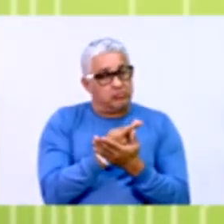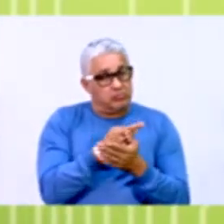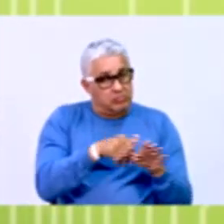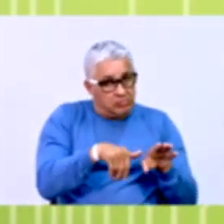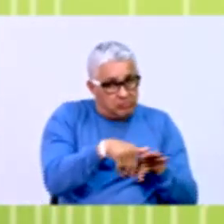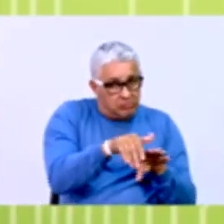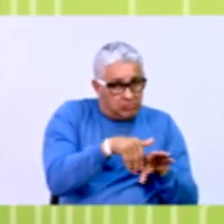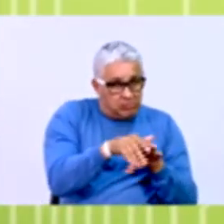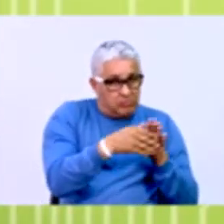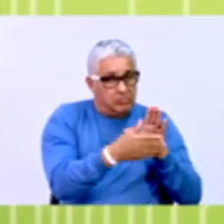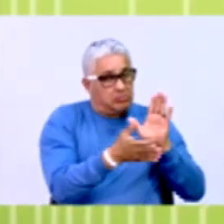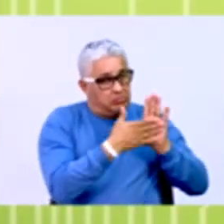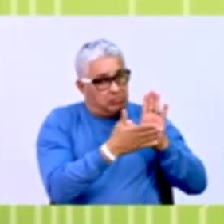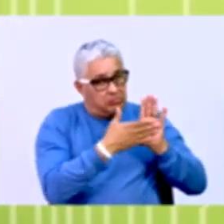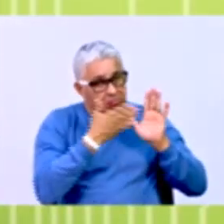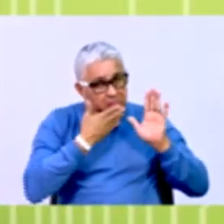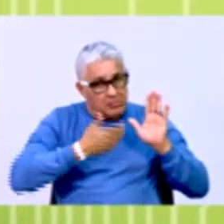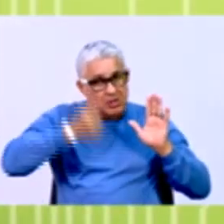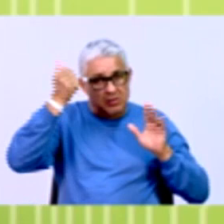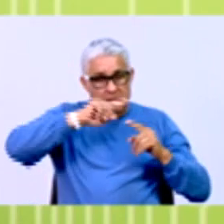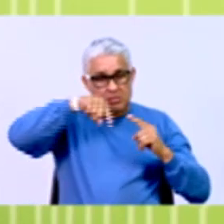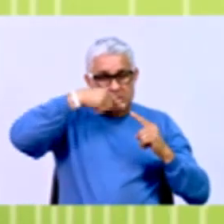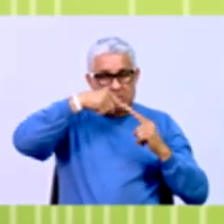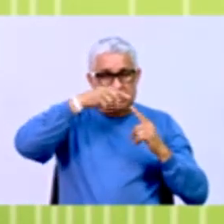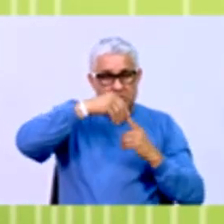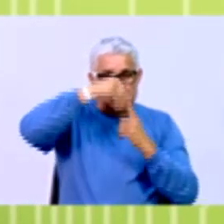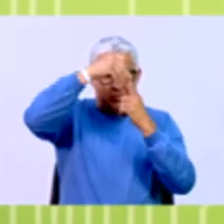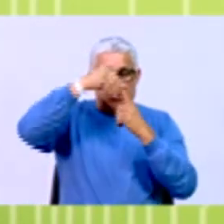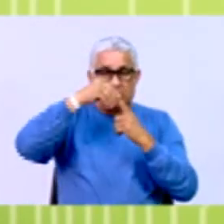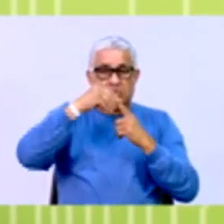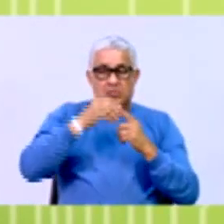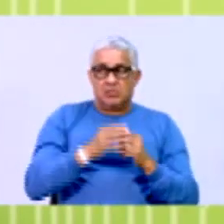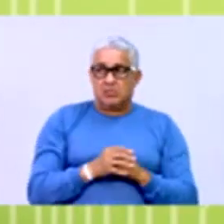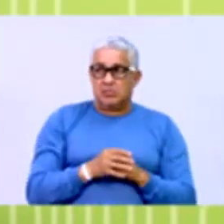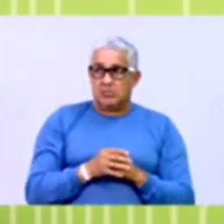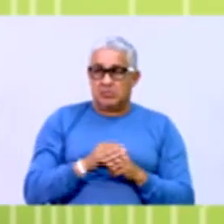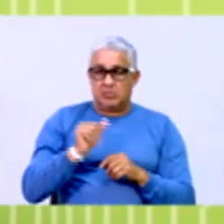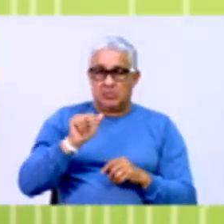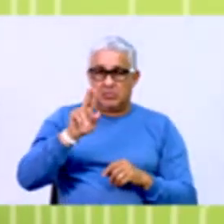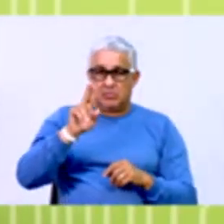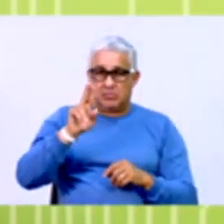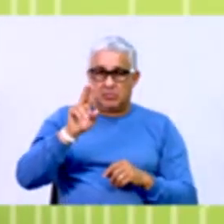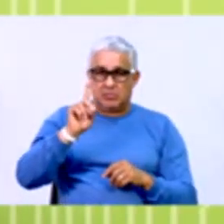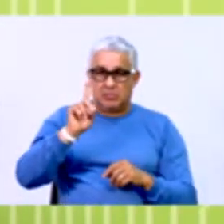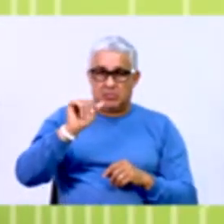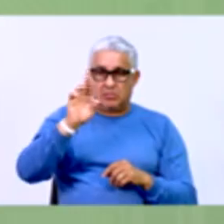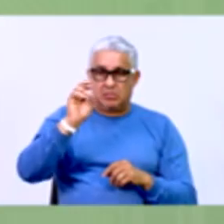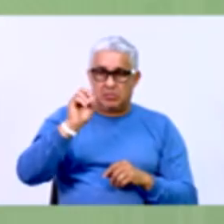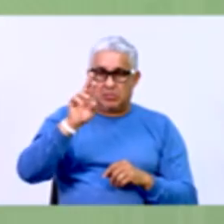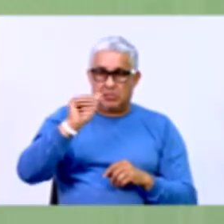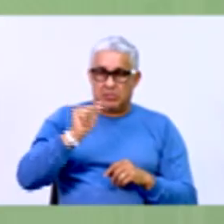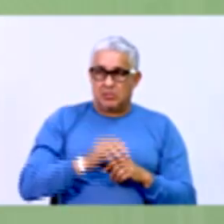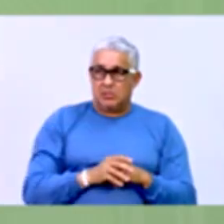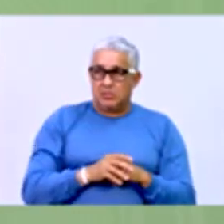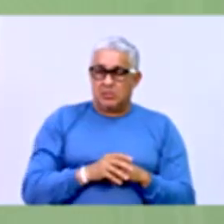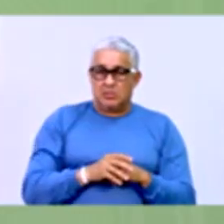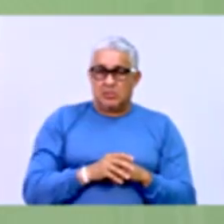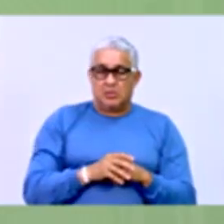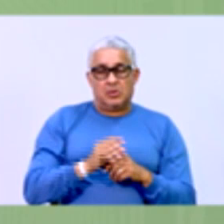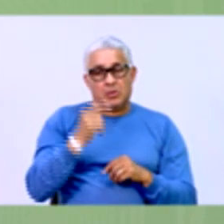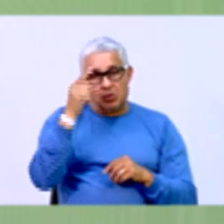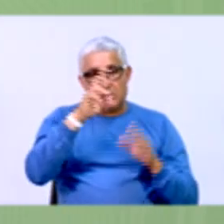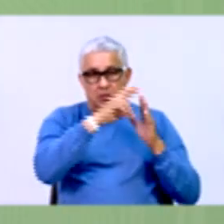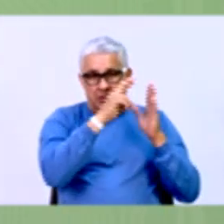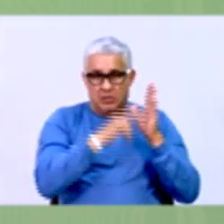principal objetivo da auditoria, propor melhorias. Então, outro critério que é utilizado é o critério